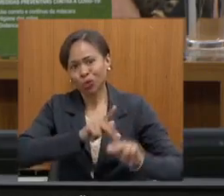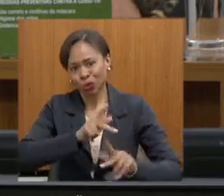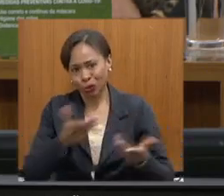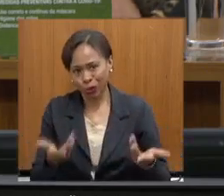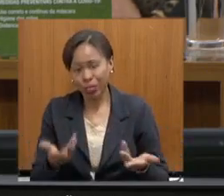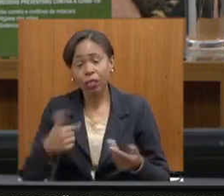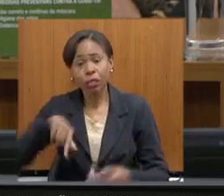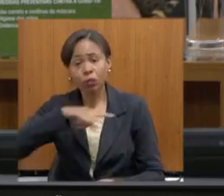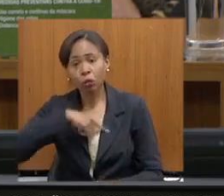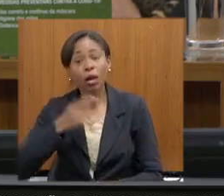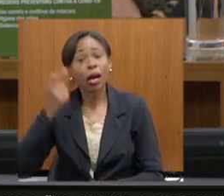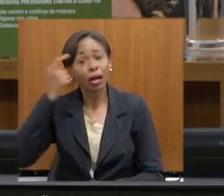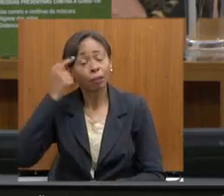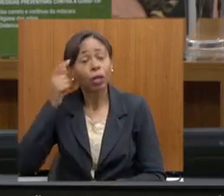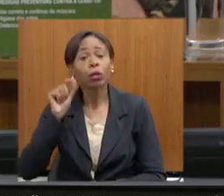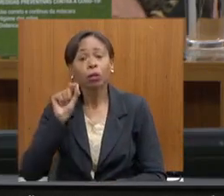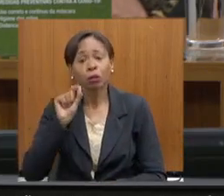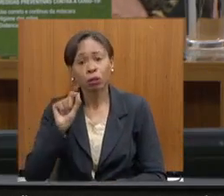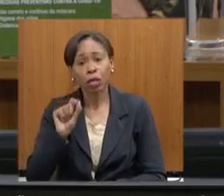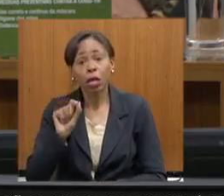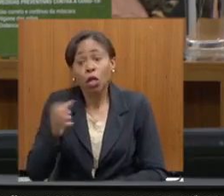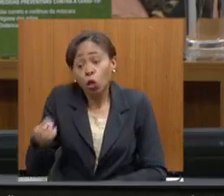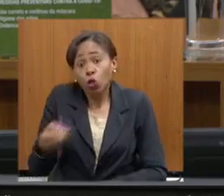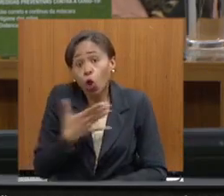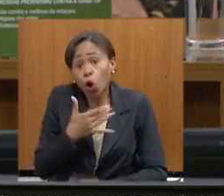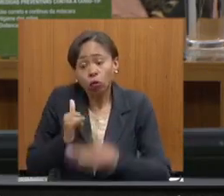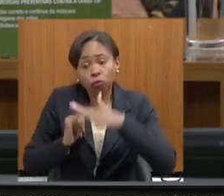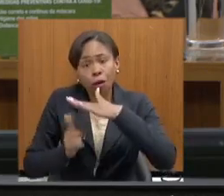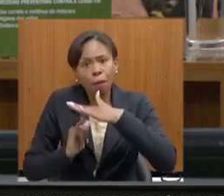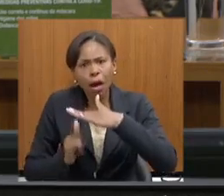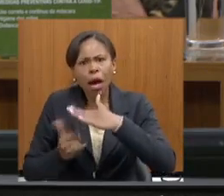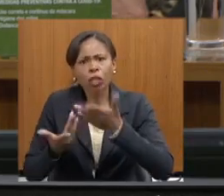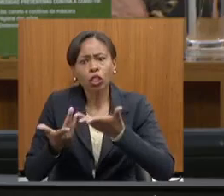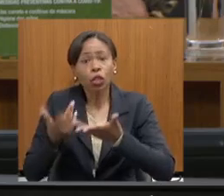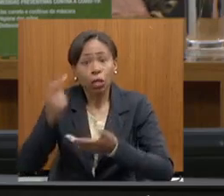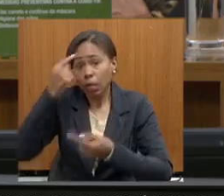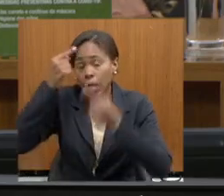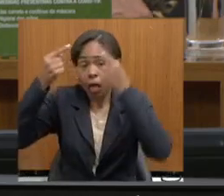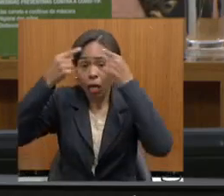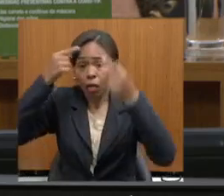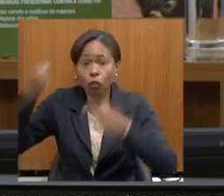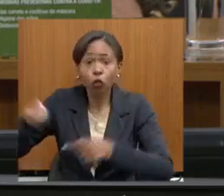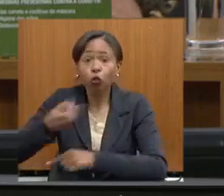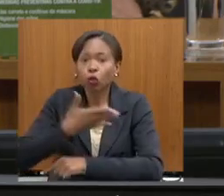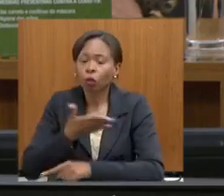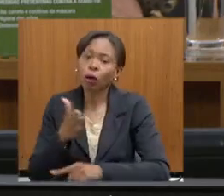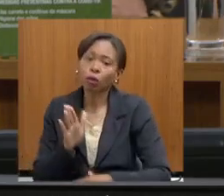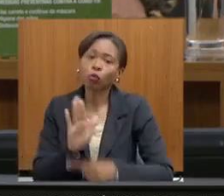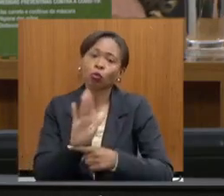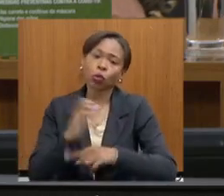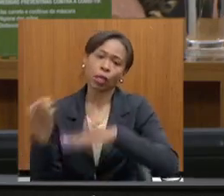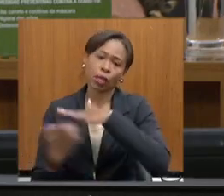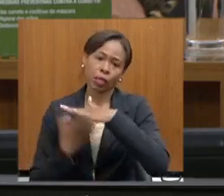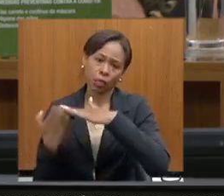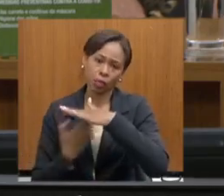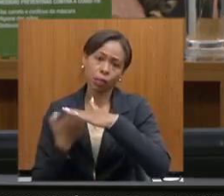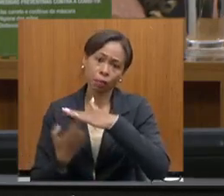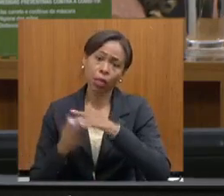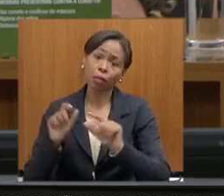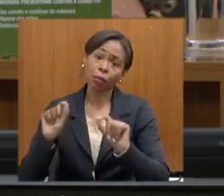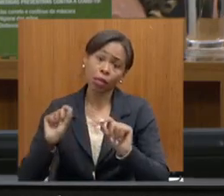a gente entende que é se novo esse novo jeito de fazer o Cid faz com que empresas possam ajudar